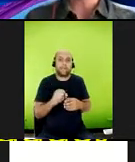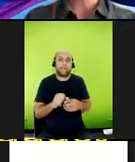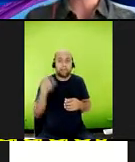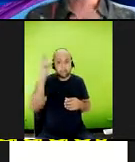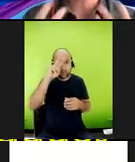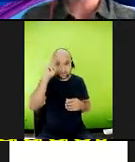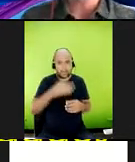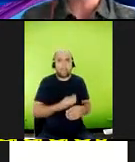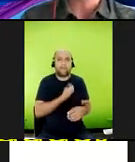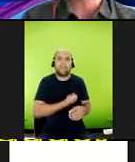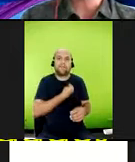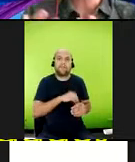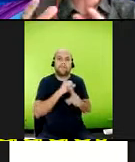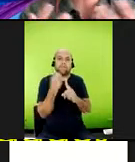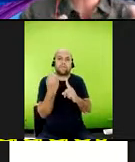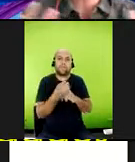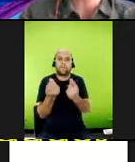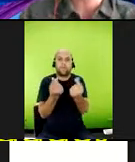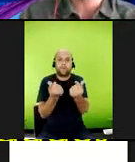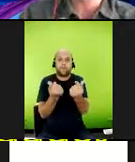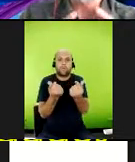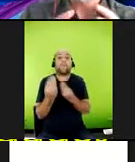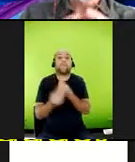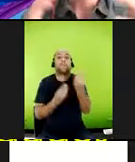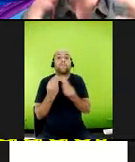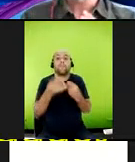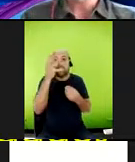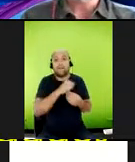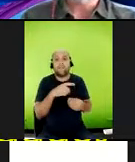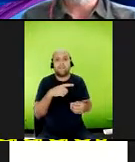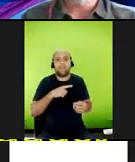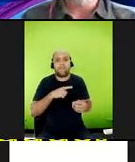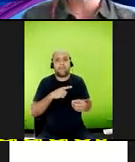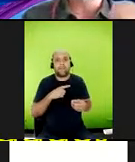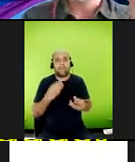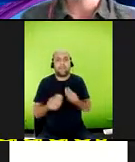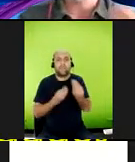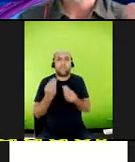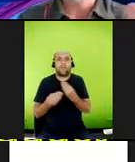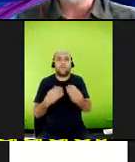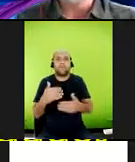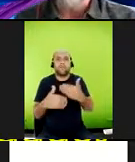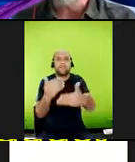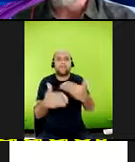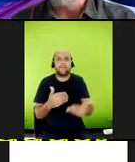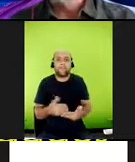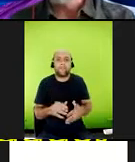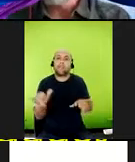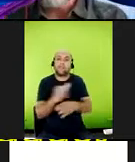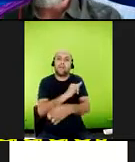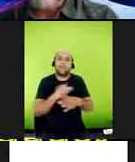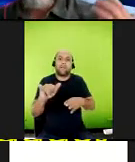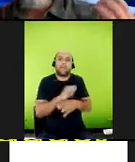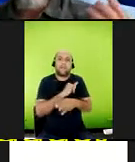vida né socioeconômica para ter filhos como é que você se livra disso é uma forma de você desenvolver uma coisa chamada habilidade